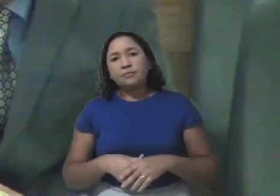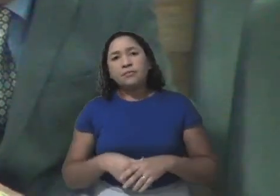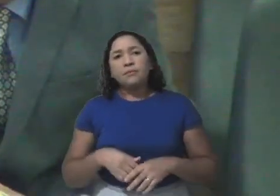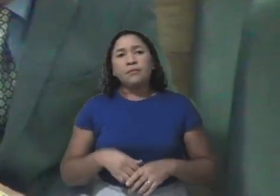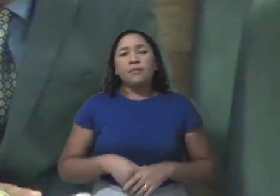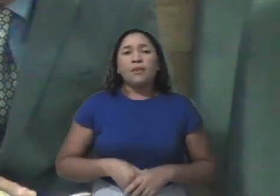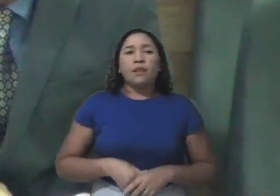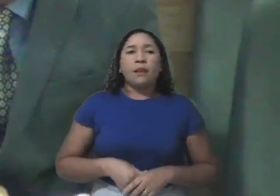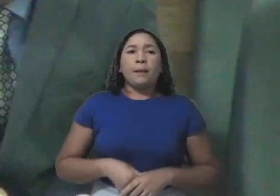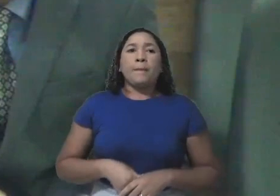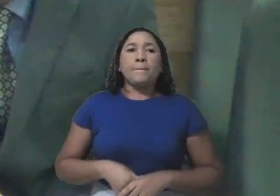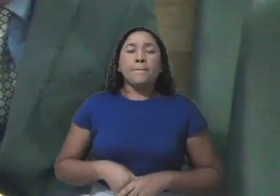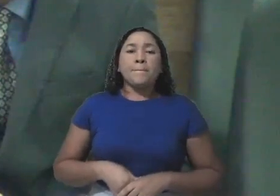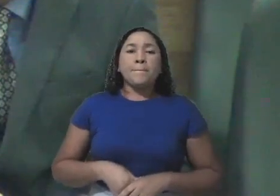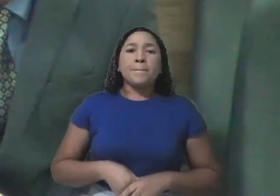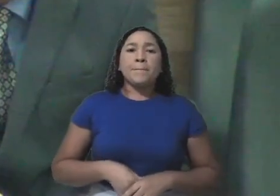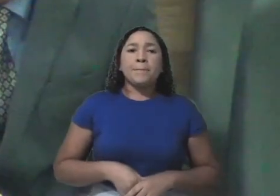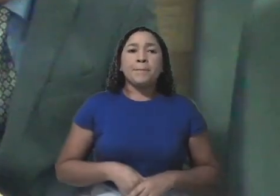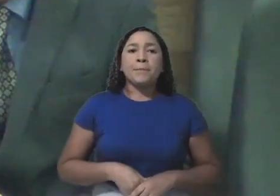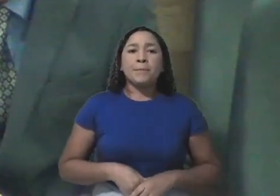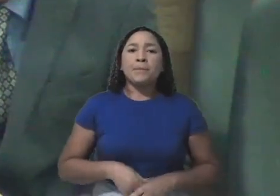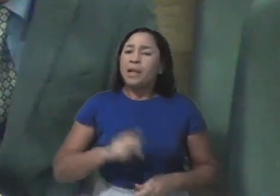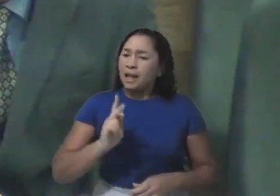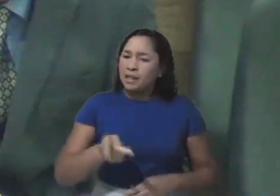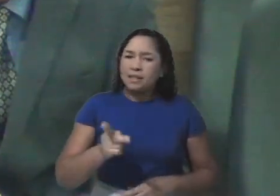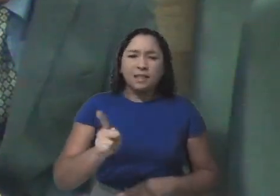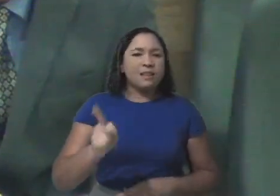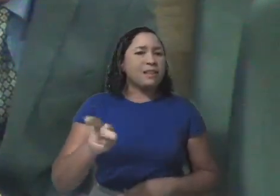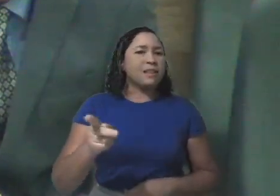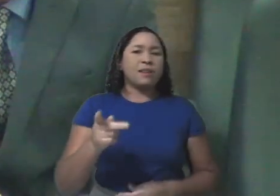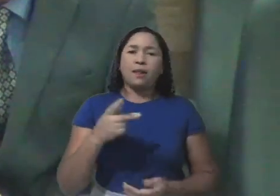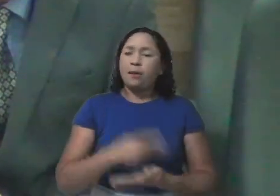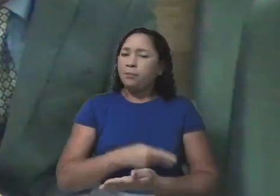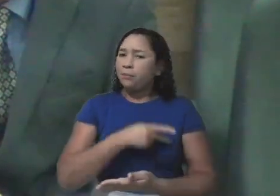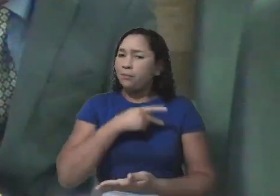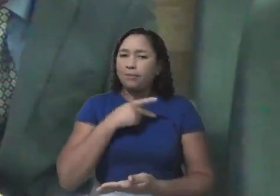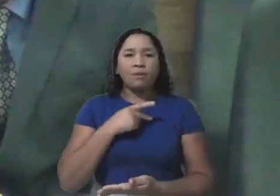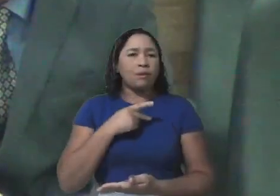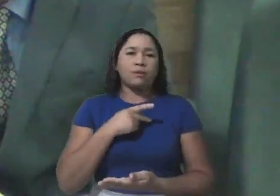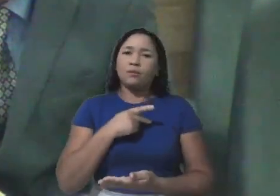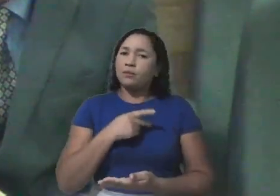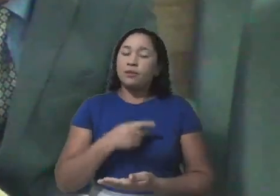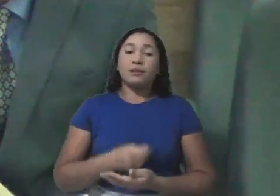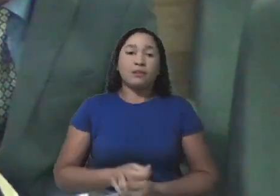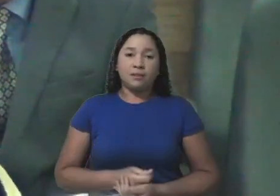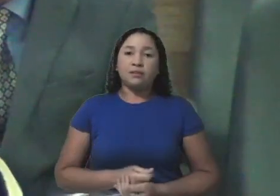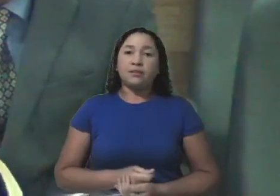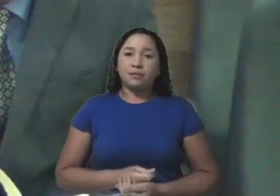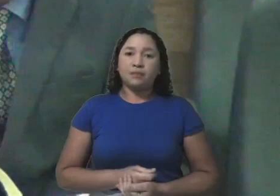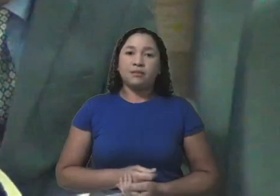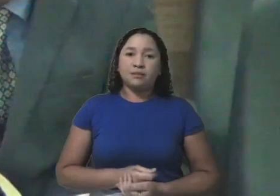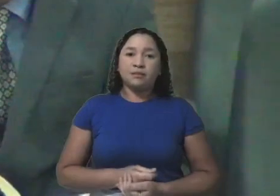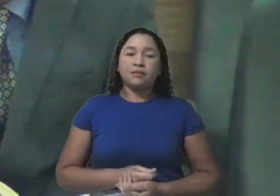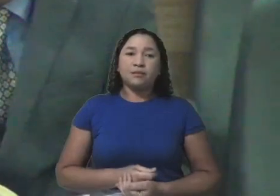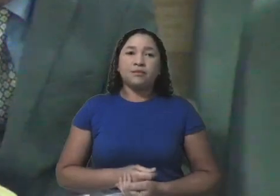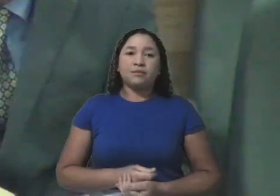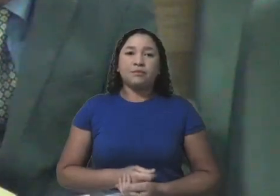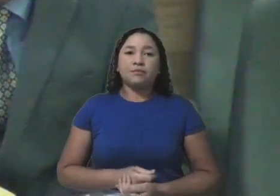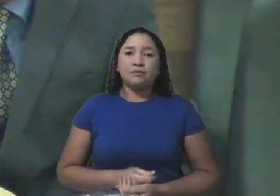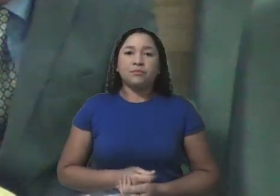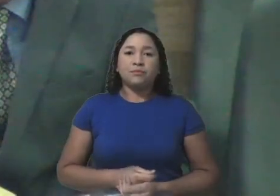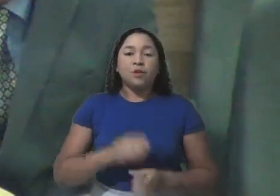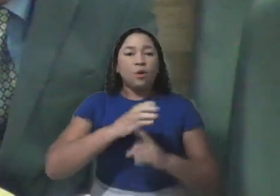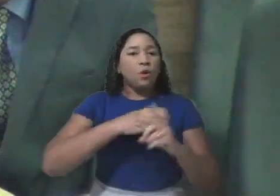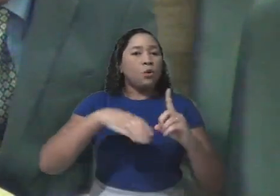Assista, sugere, no próprio vídeo, no finalzinho, já aparece lá. Culto ao vivo, não sei aonde. Mensagem de fulano de